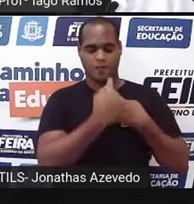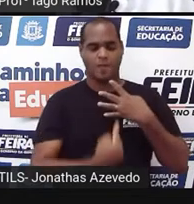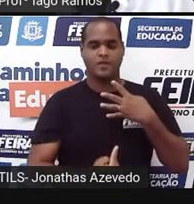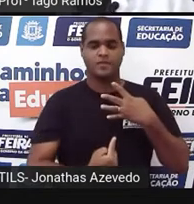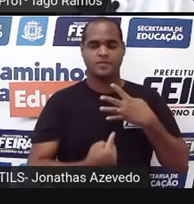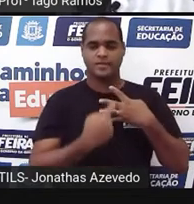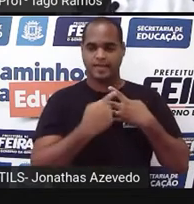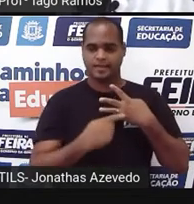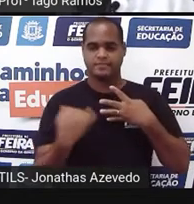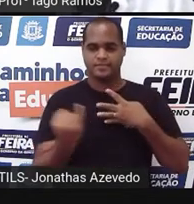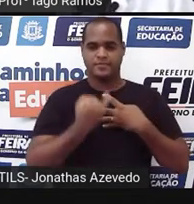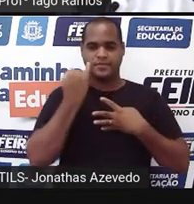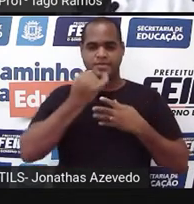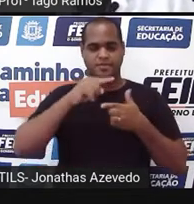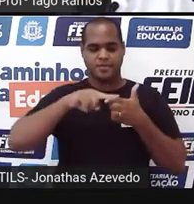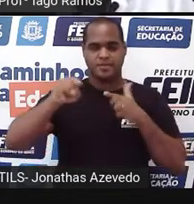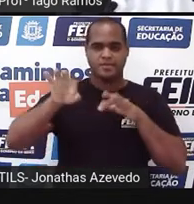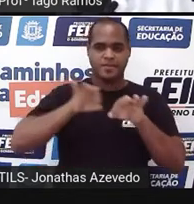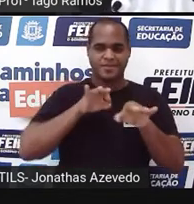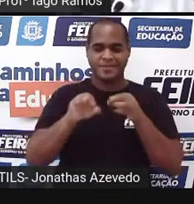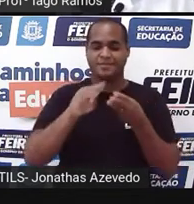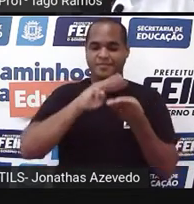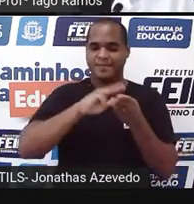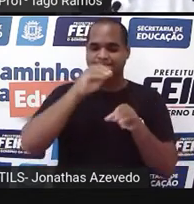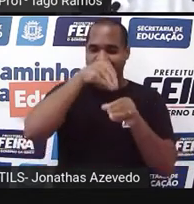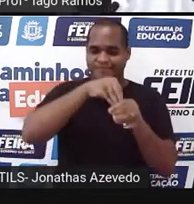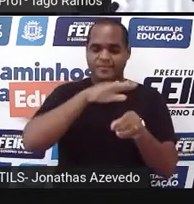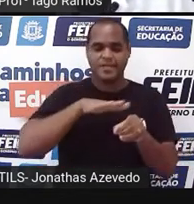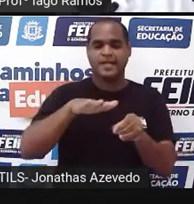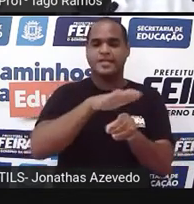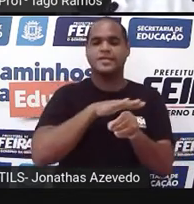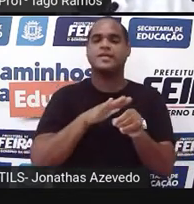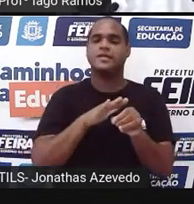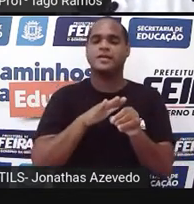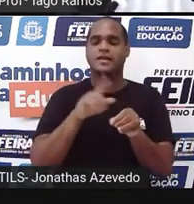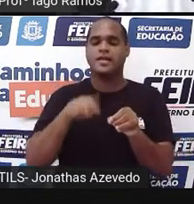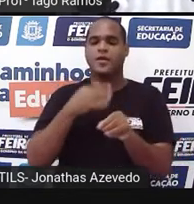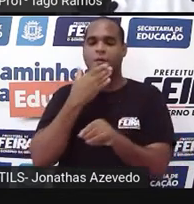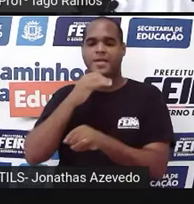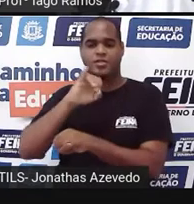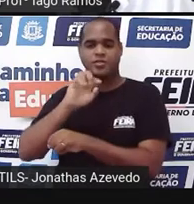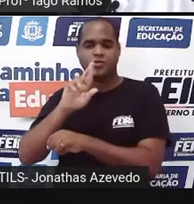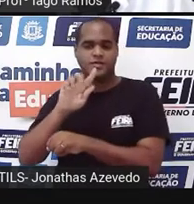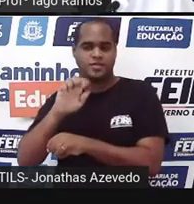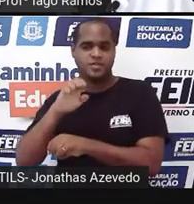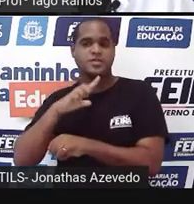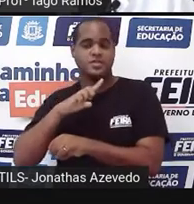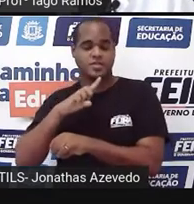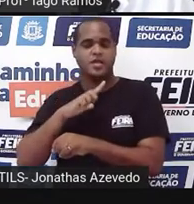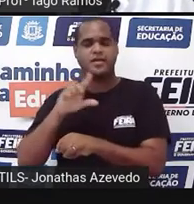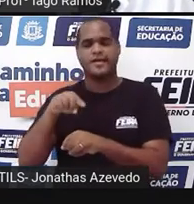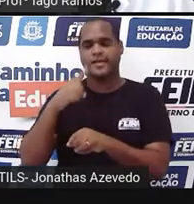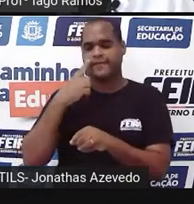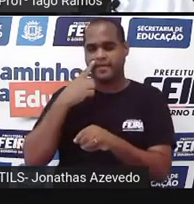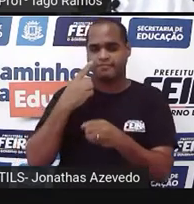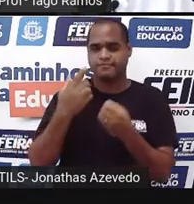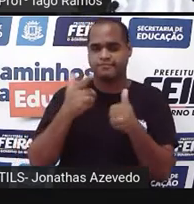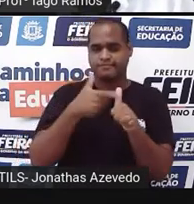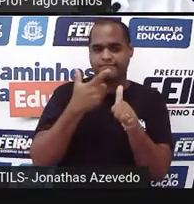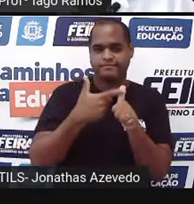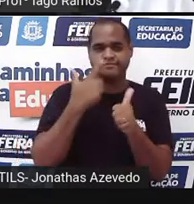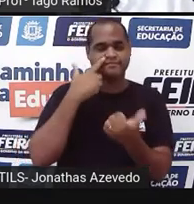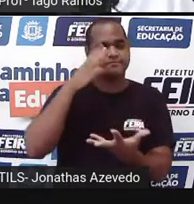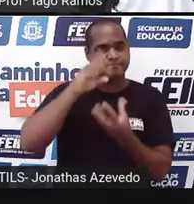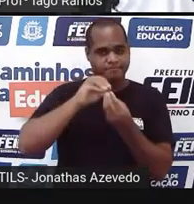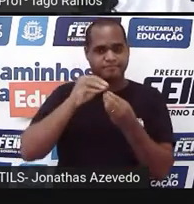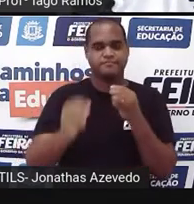passos para se resolver problemas em matemática pensando no método de George óleo né Primeiro passo é